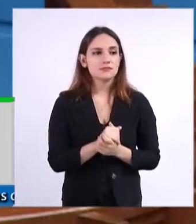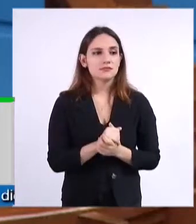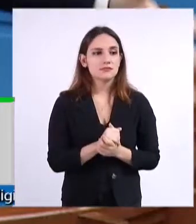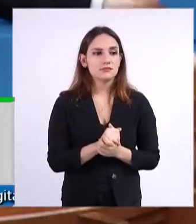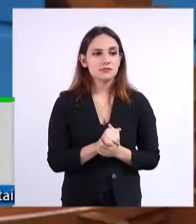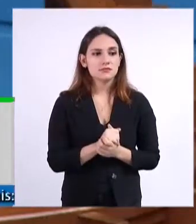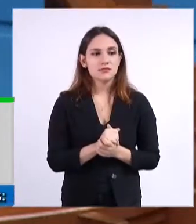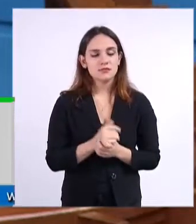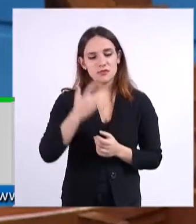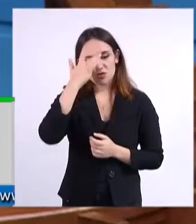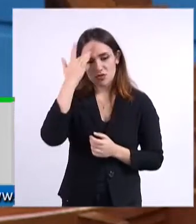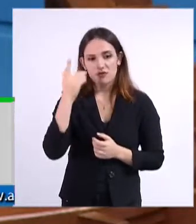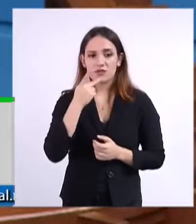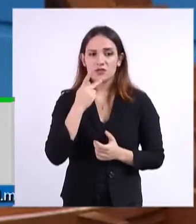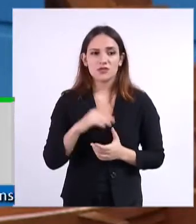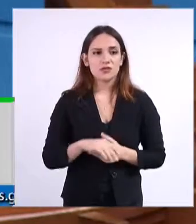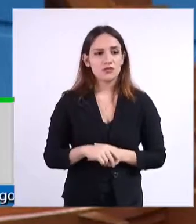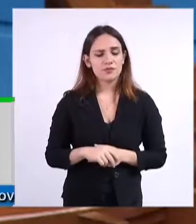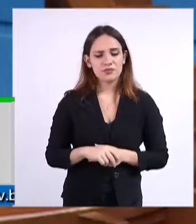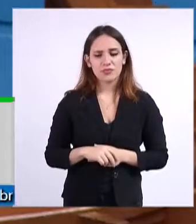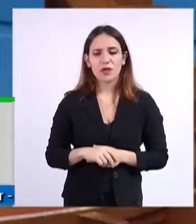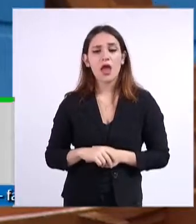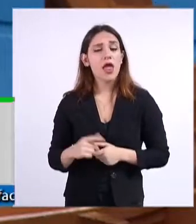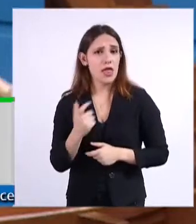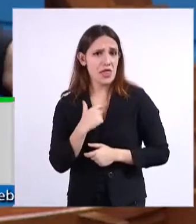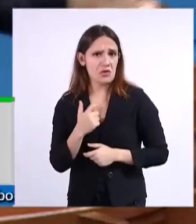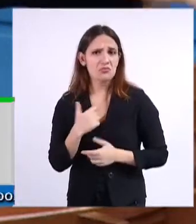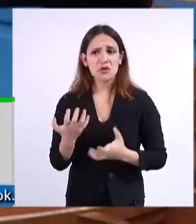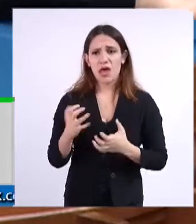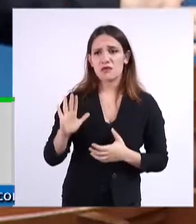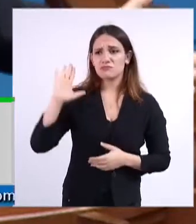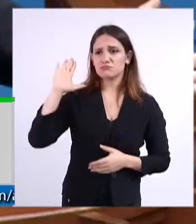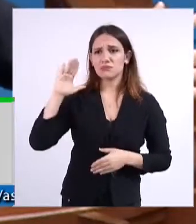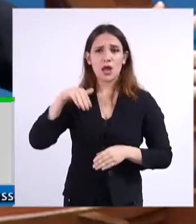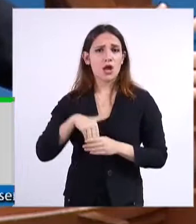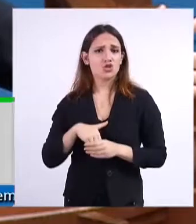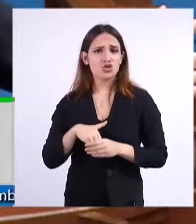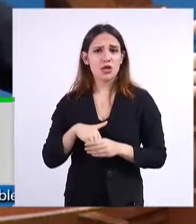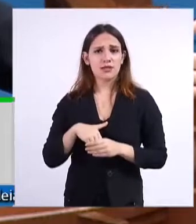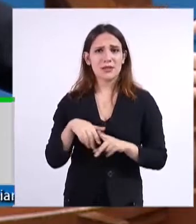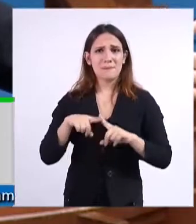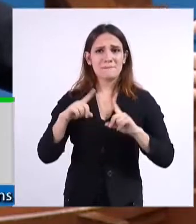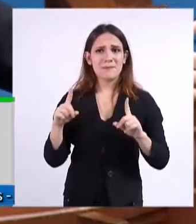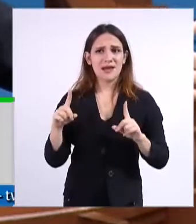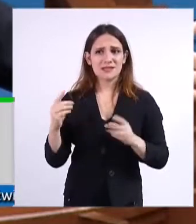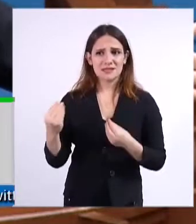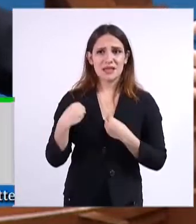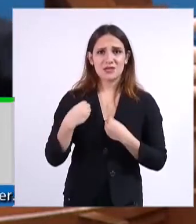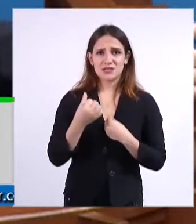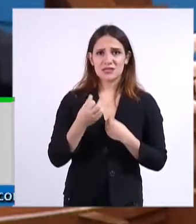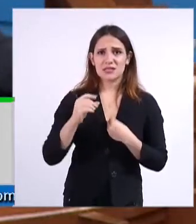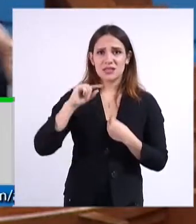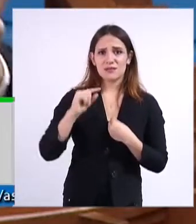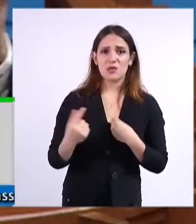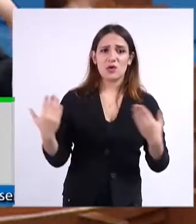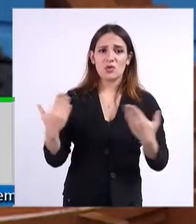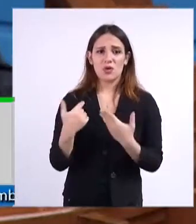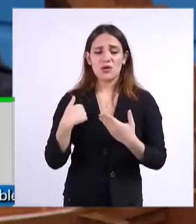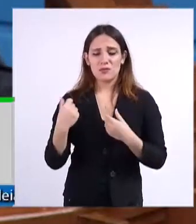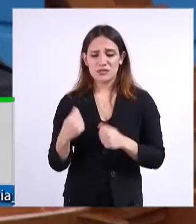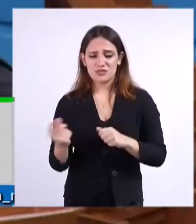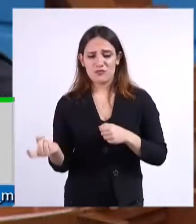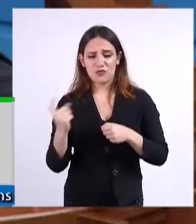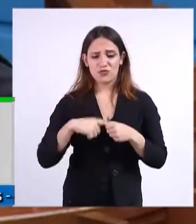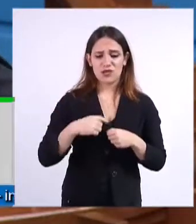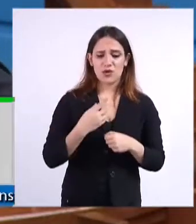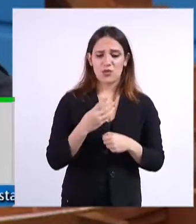deram 60 mil, tive que devolver 40. Essas coisas têm que ser apuradas. Mas, para não mudar o